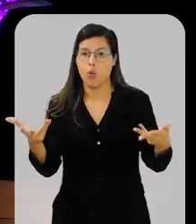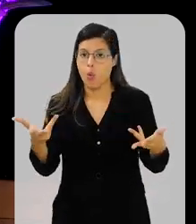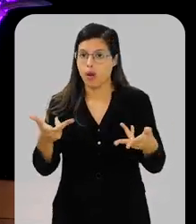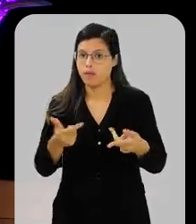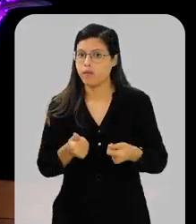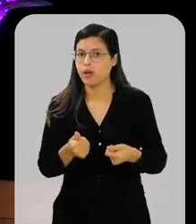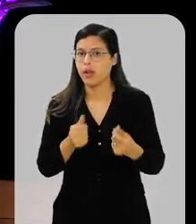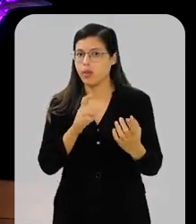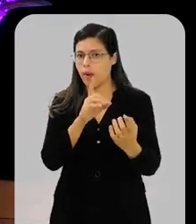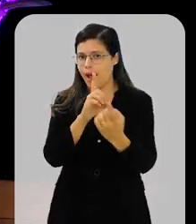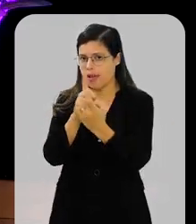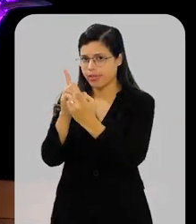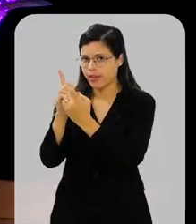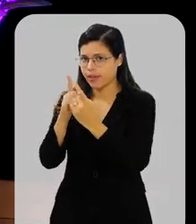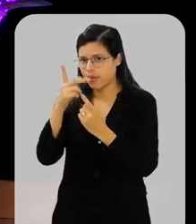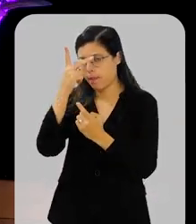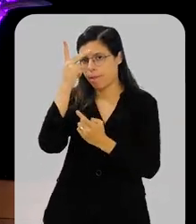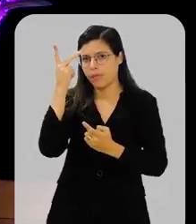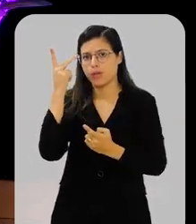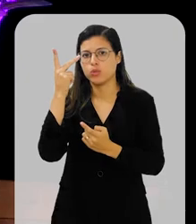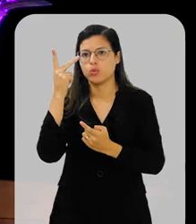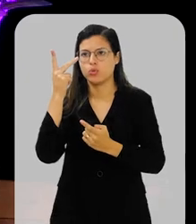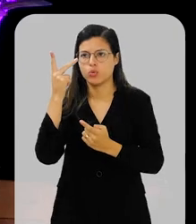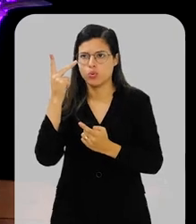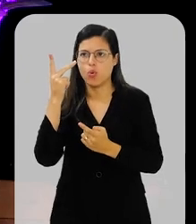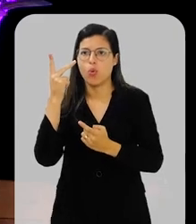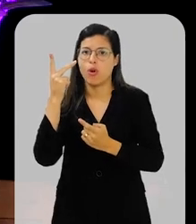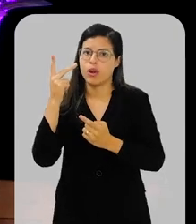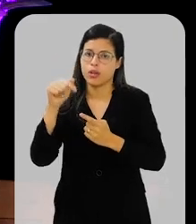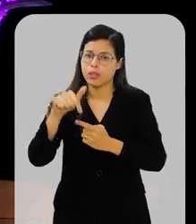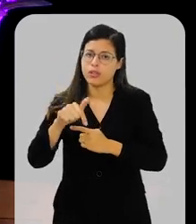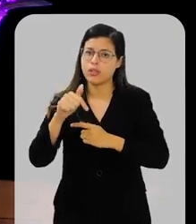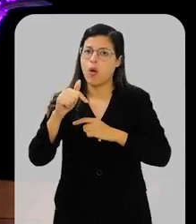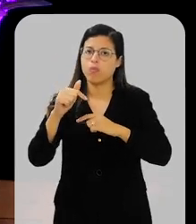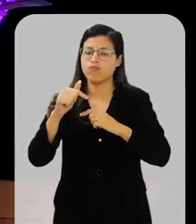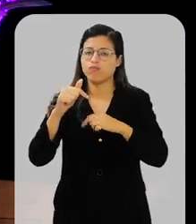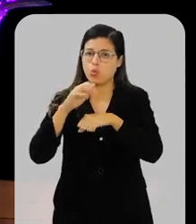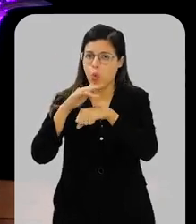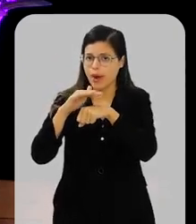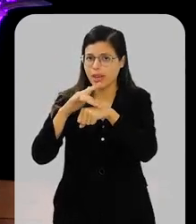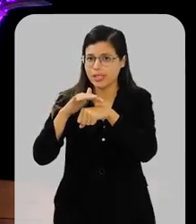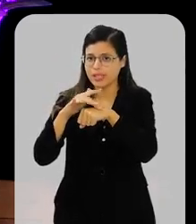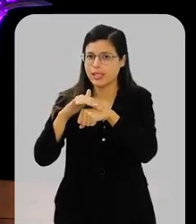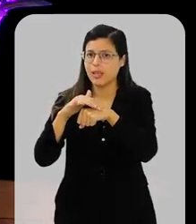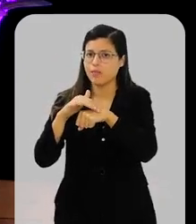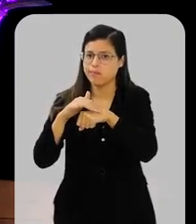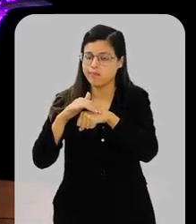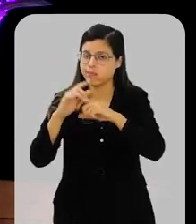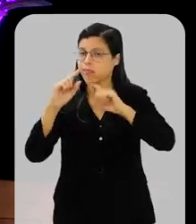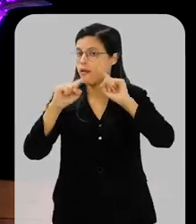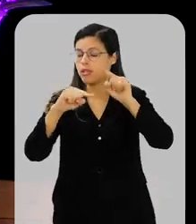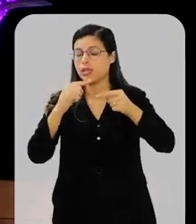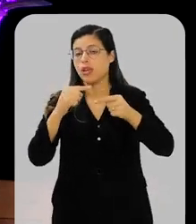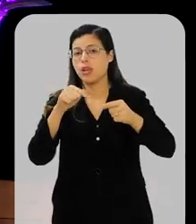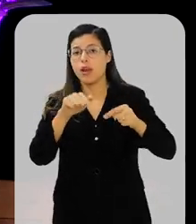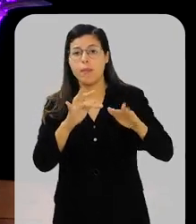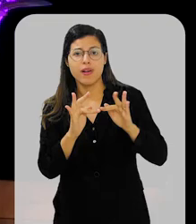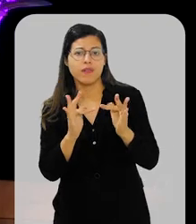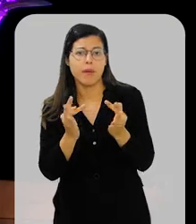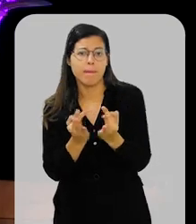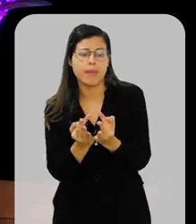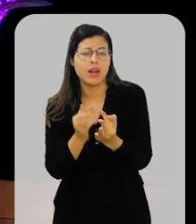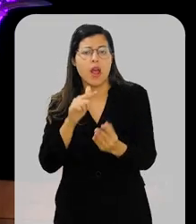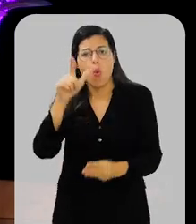estão qualificados para atender pessoas com o avanço da demência, o que é para a família, às vezes, um